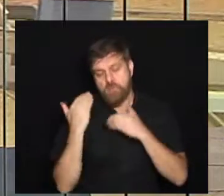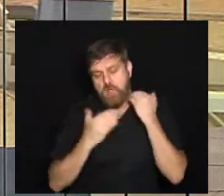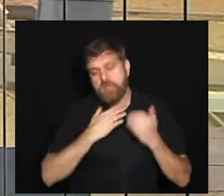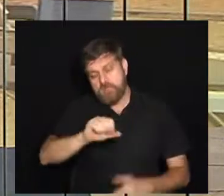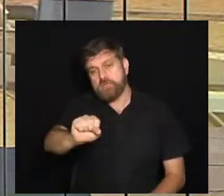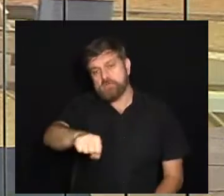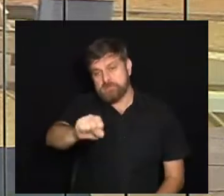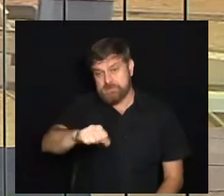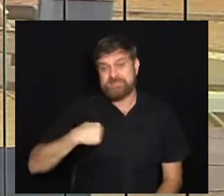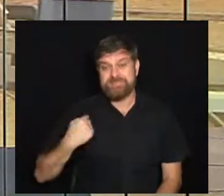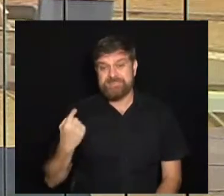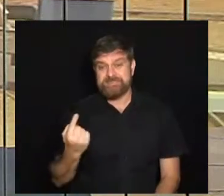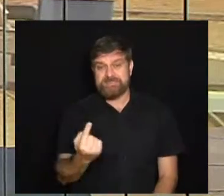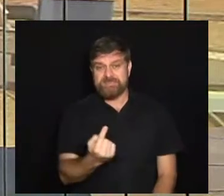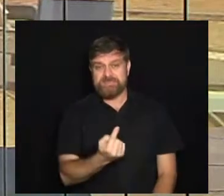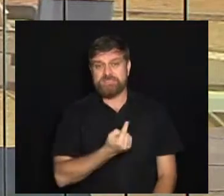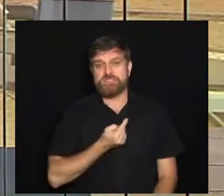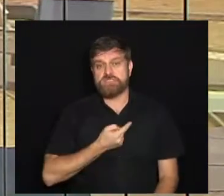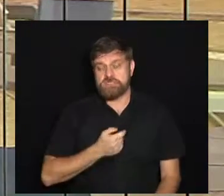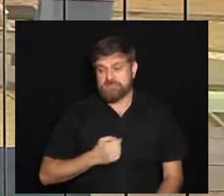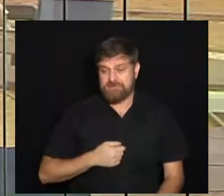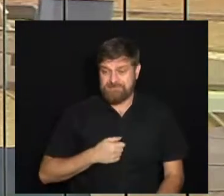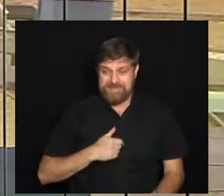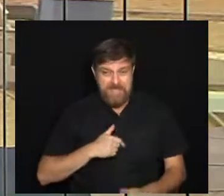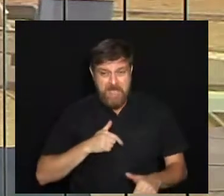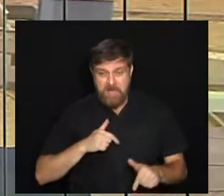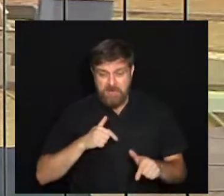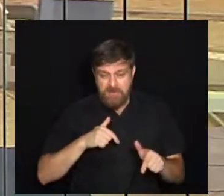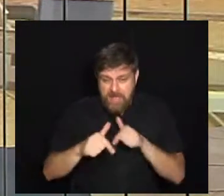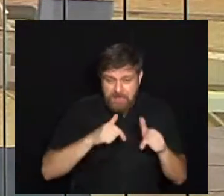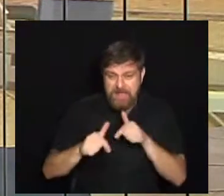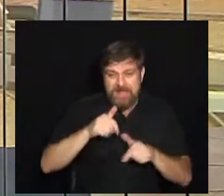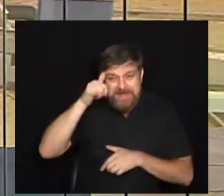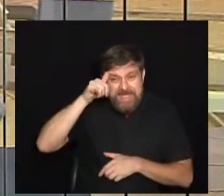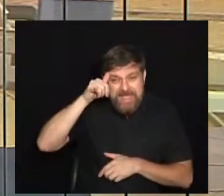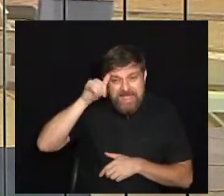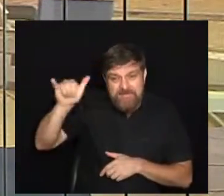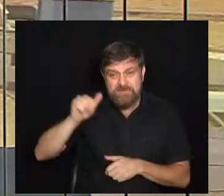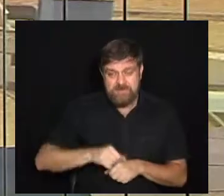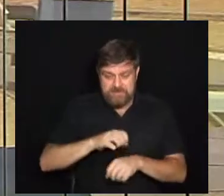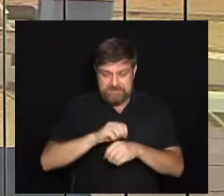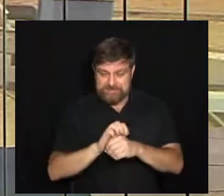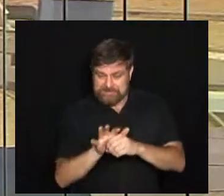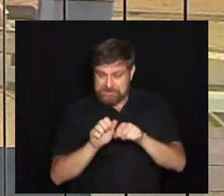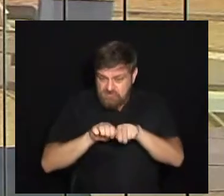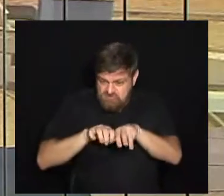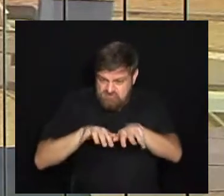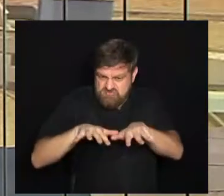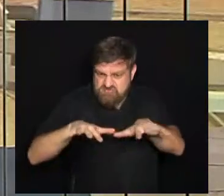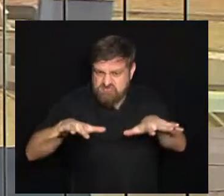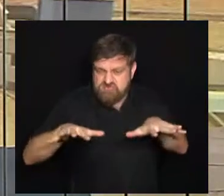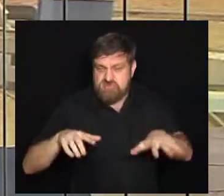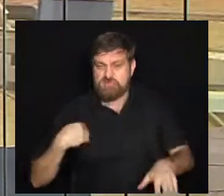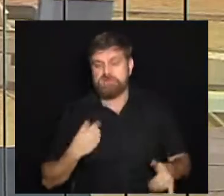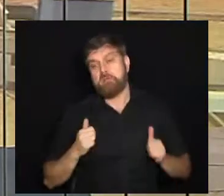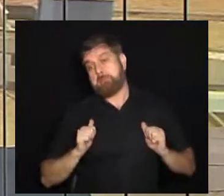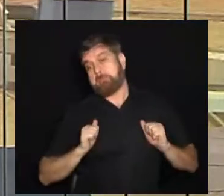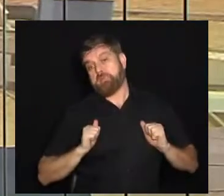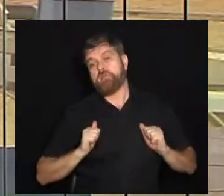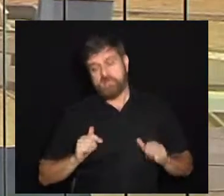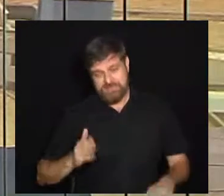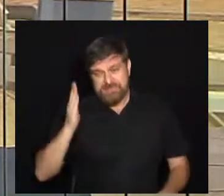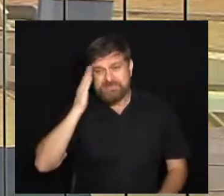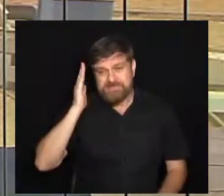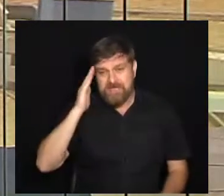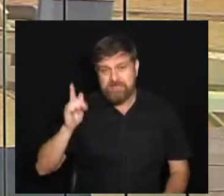especialmente se a gente não fizer o trabalho adequado de prevenção e evitar que esse quadro se dissemine rápido demais né é